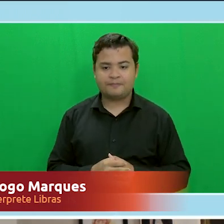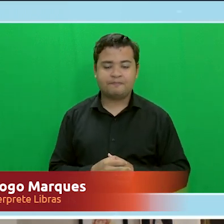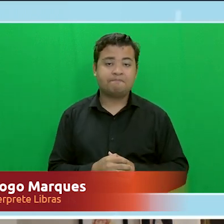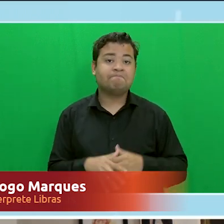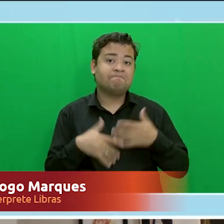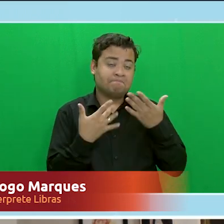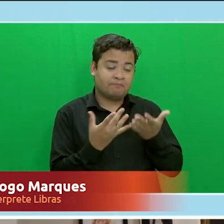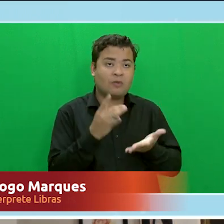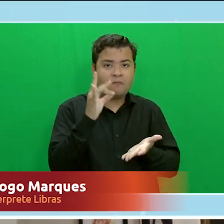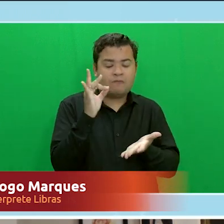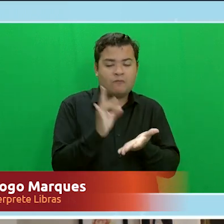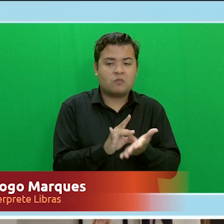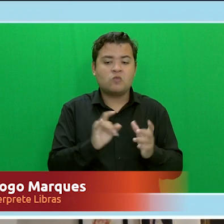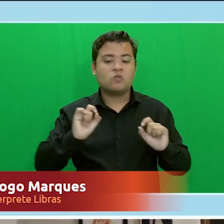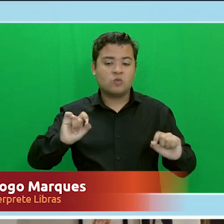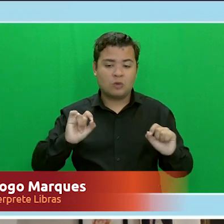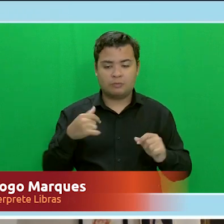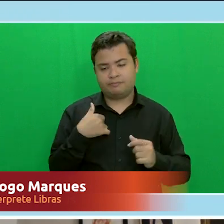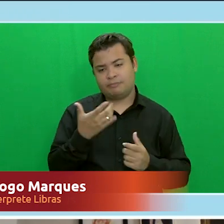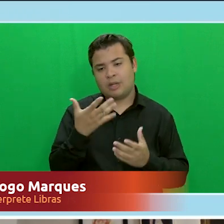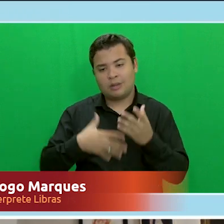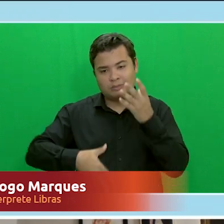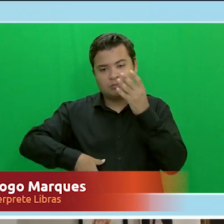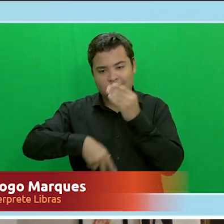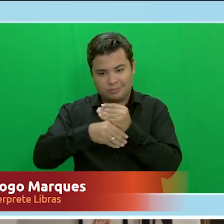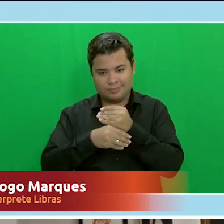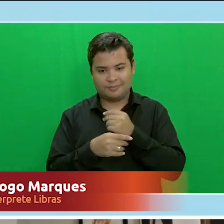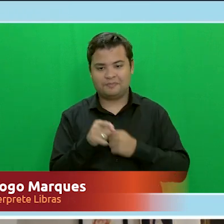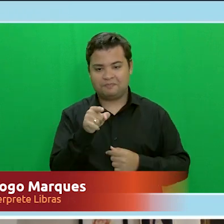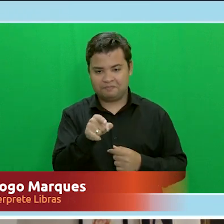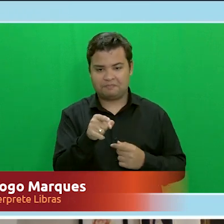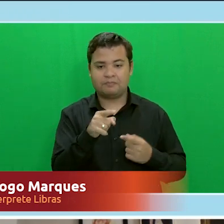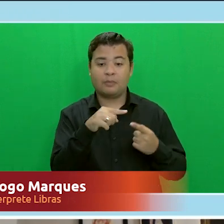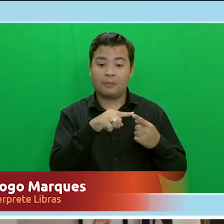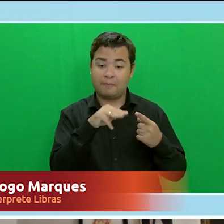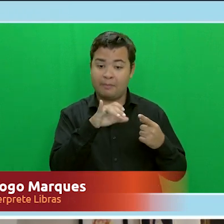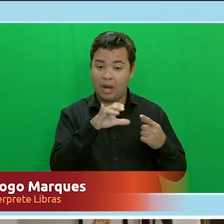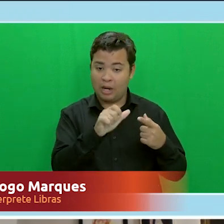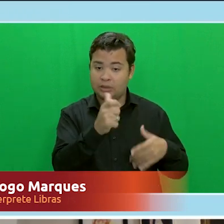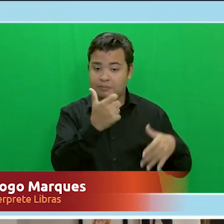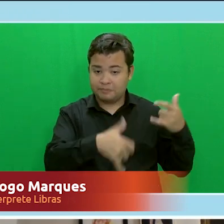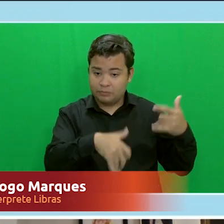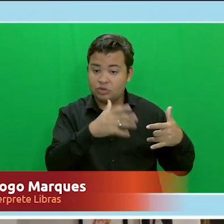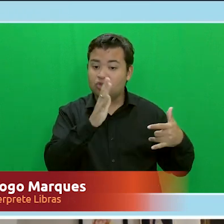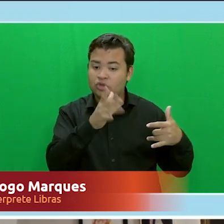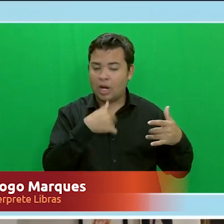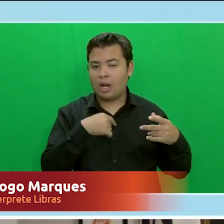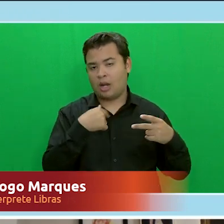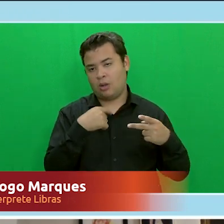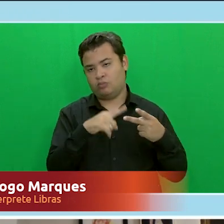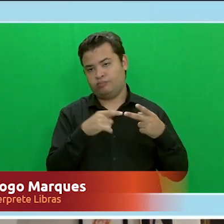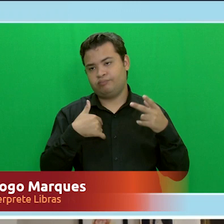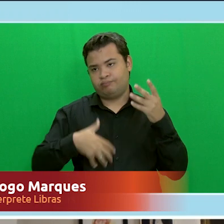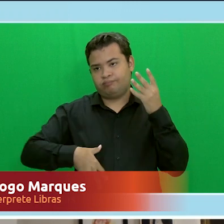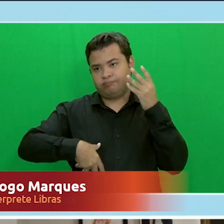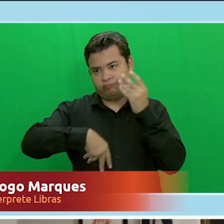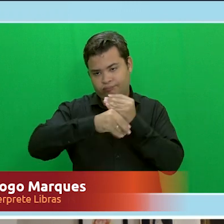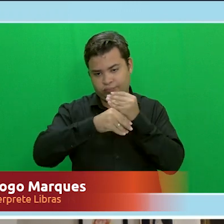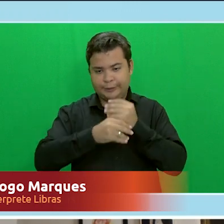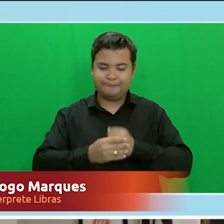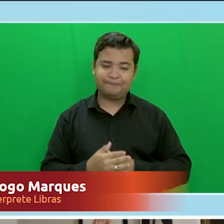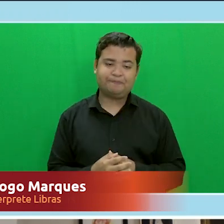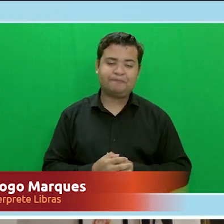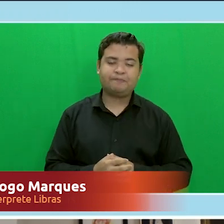Na verdade, assim, vou complementar o que a Márcia falou,